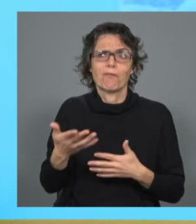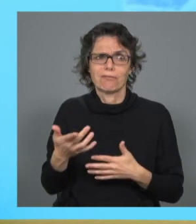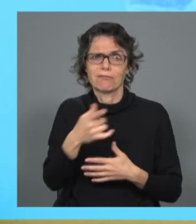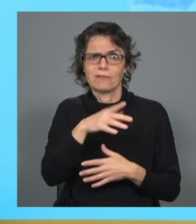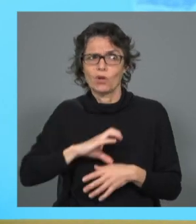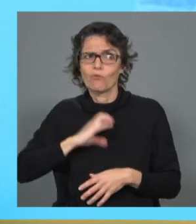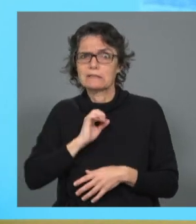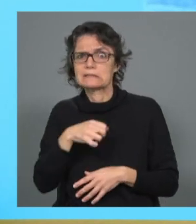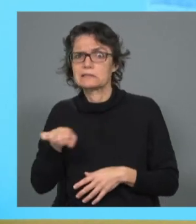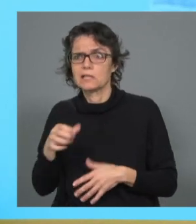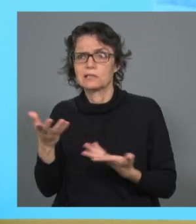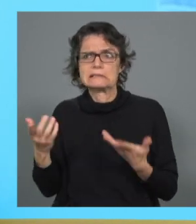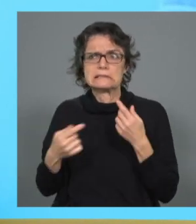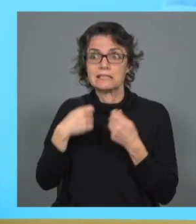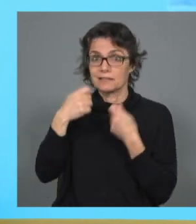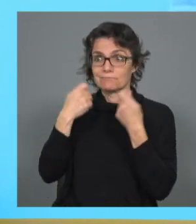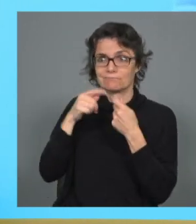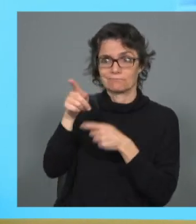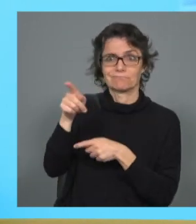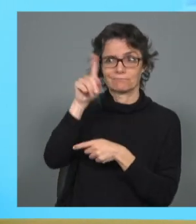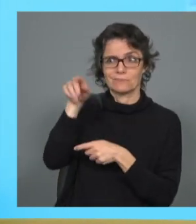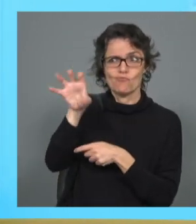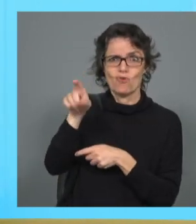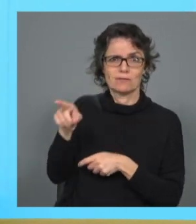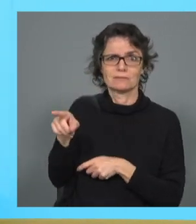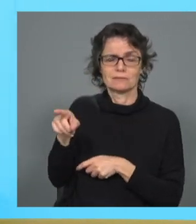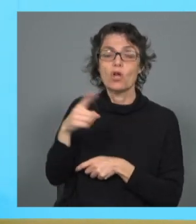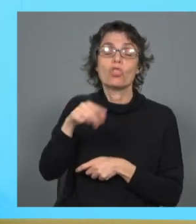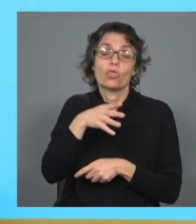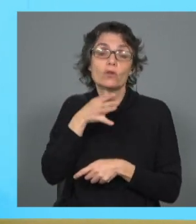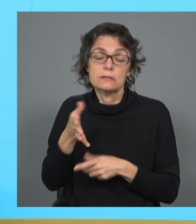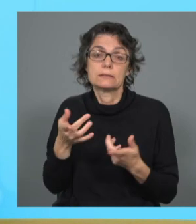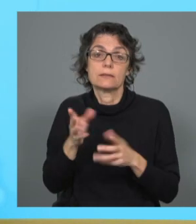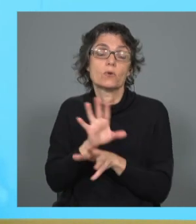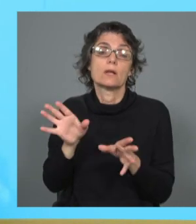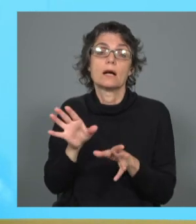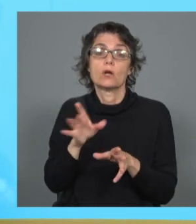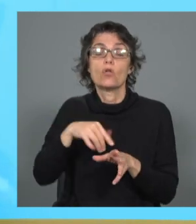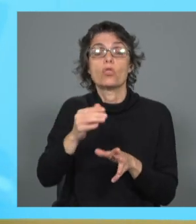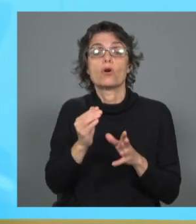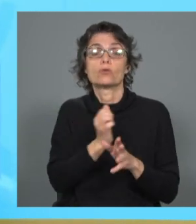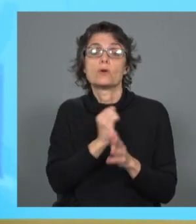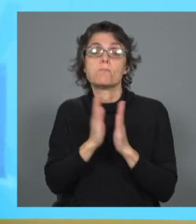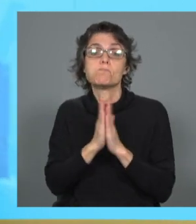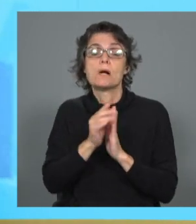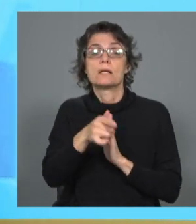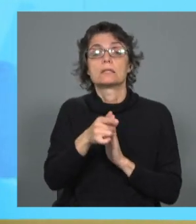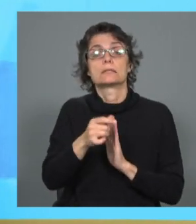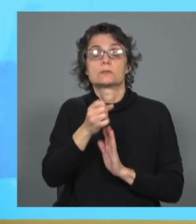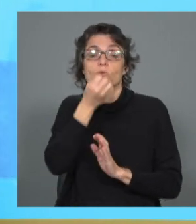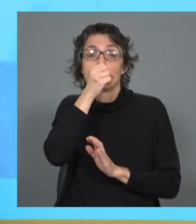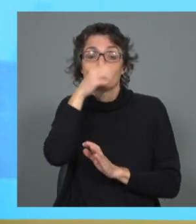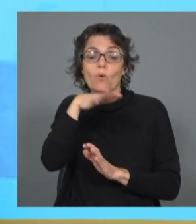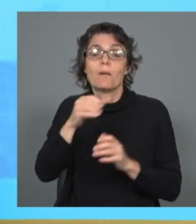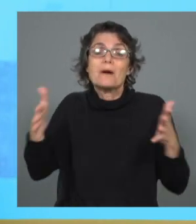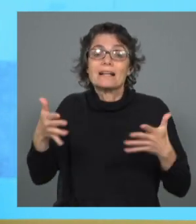são de confiança, não é? A verdade é que nós dizemos que somos da paróquia do Campo Grande, já houve um contacto, mas as pessoas no limite não nos conhecem.